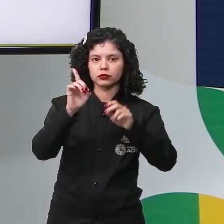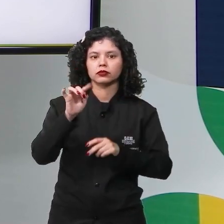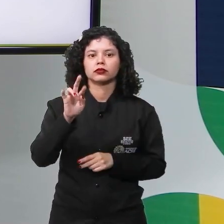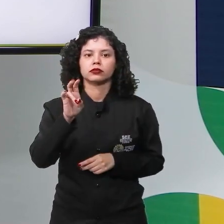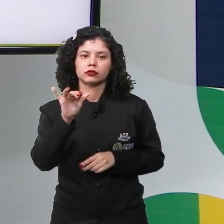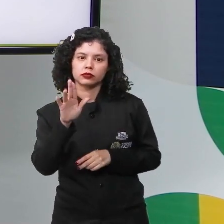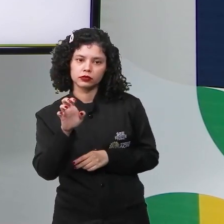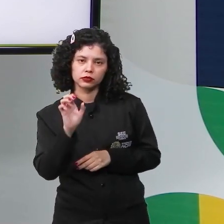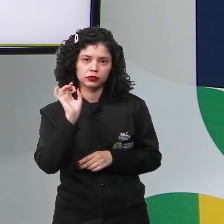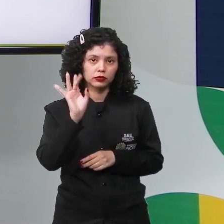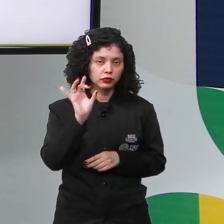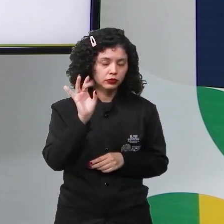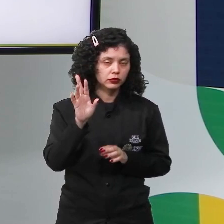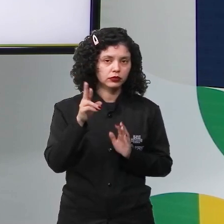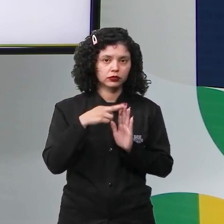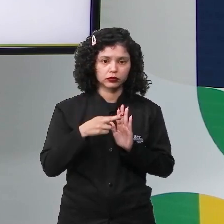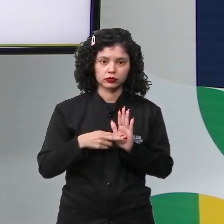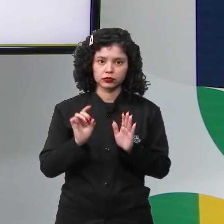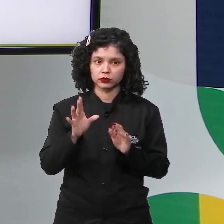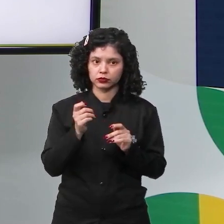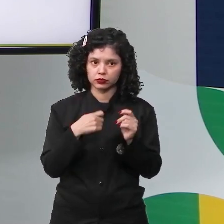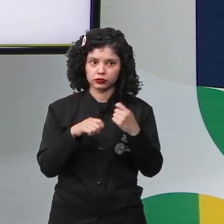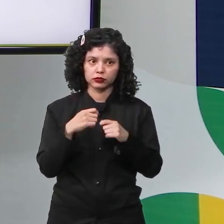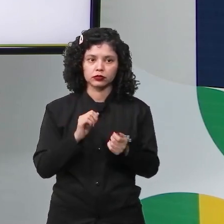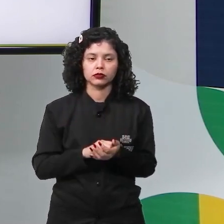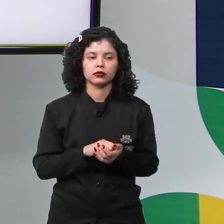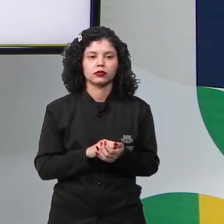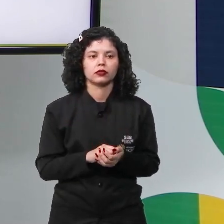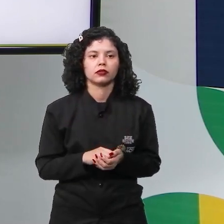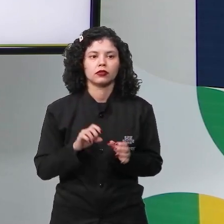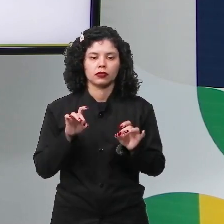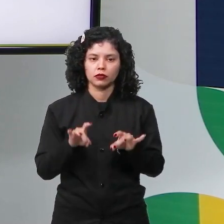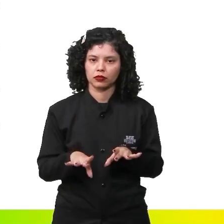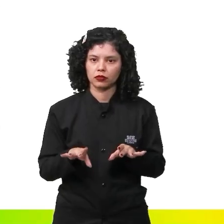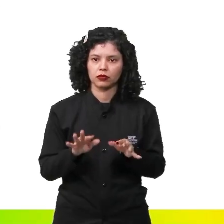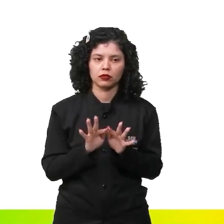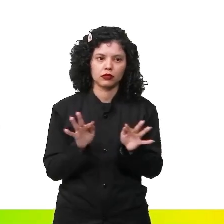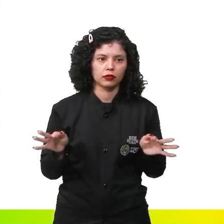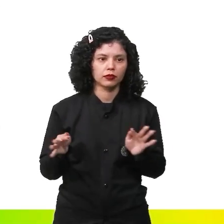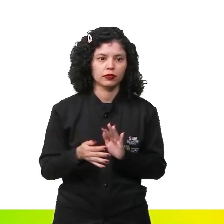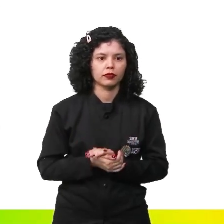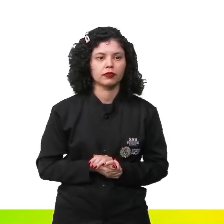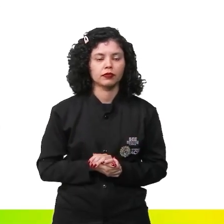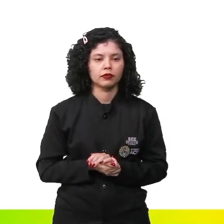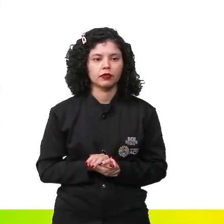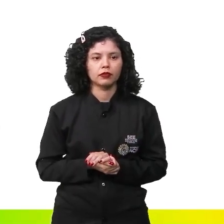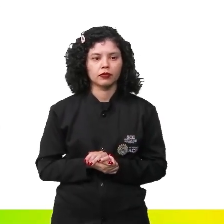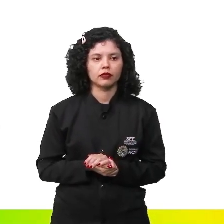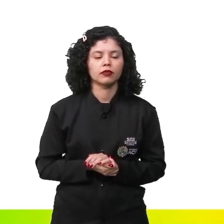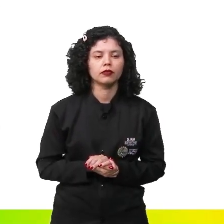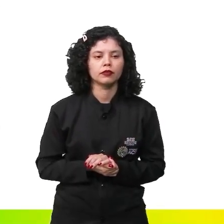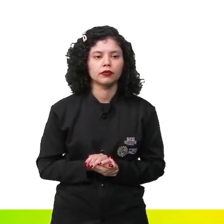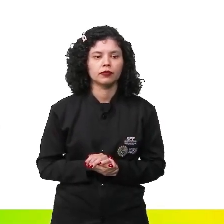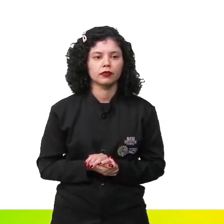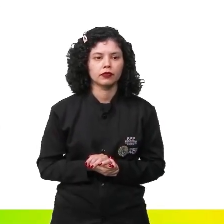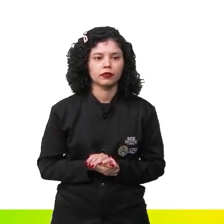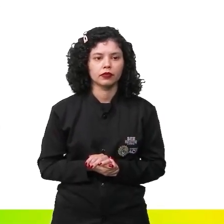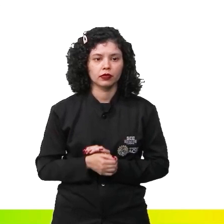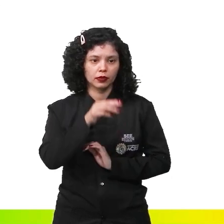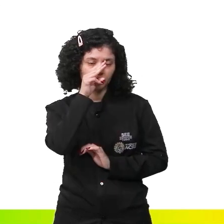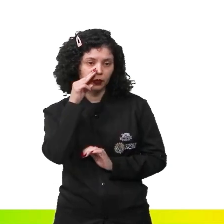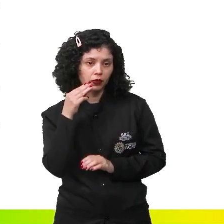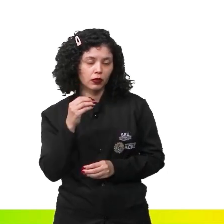durkheimiana somente ao fator econômico. E vamos analisar a nossa última frase, a nossa última afirmação?